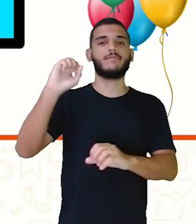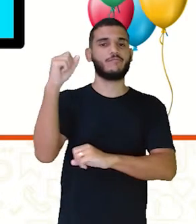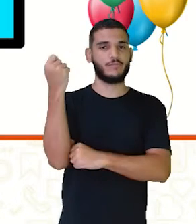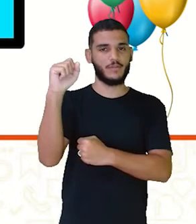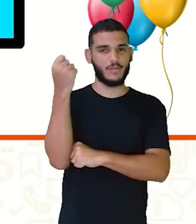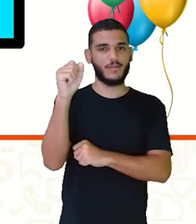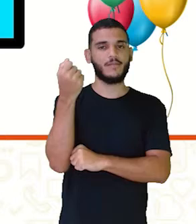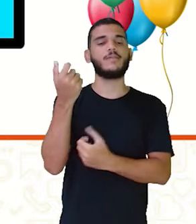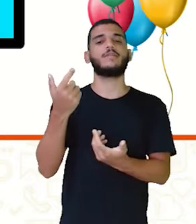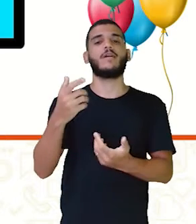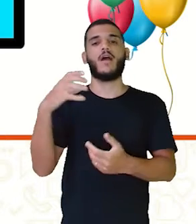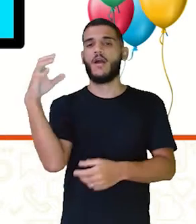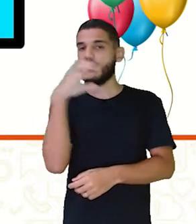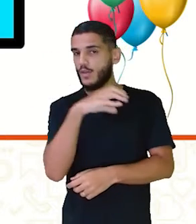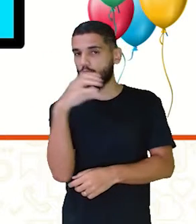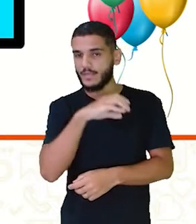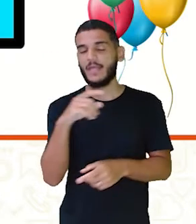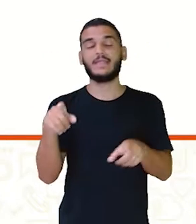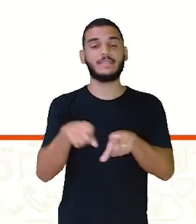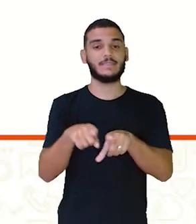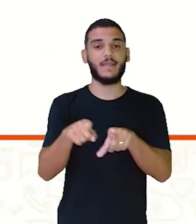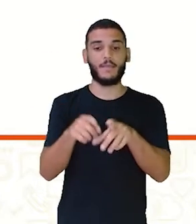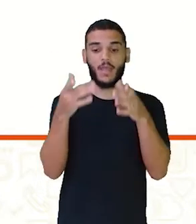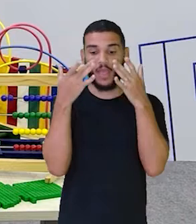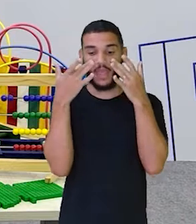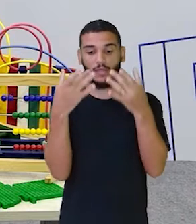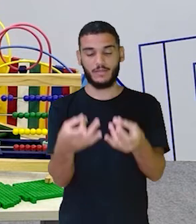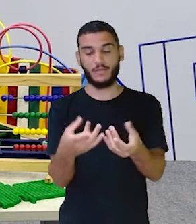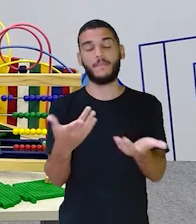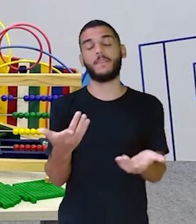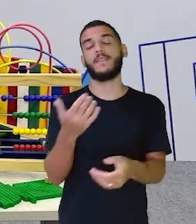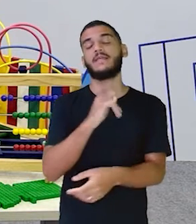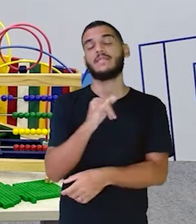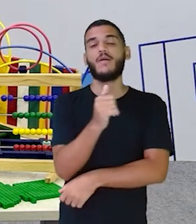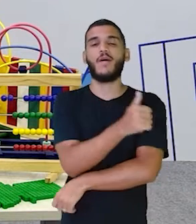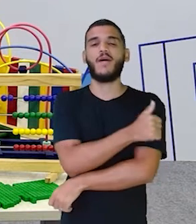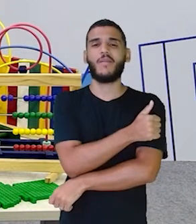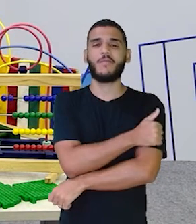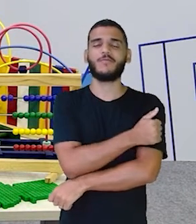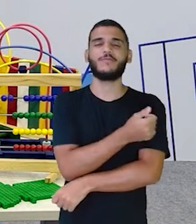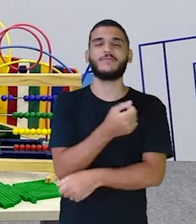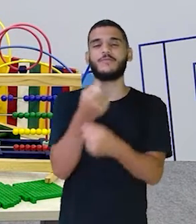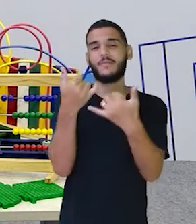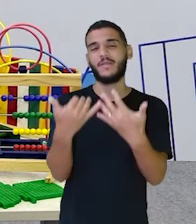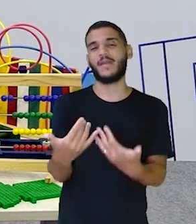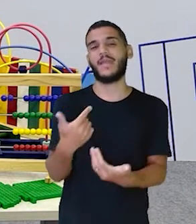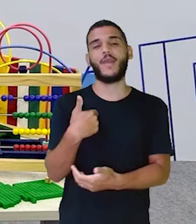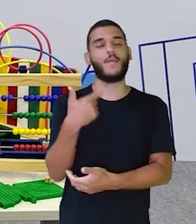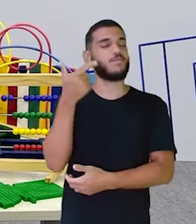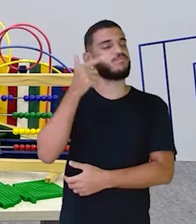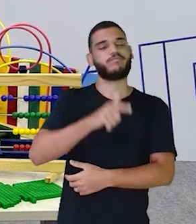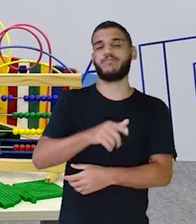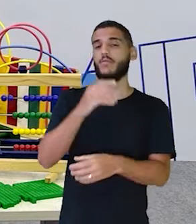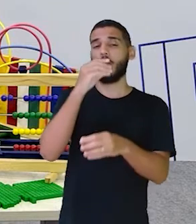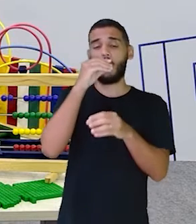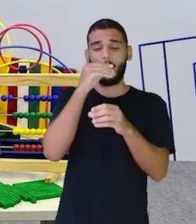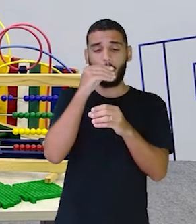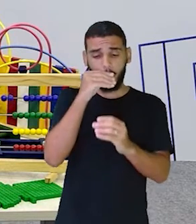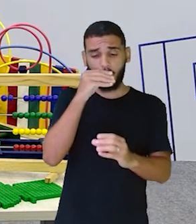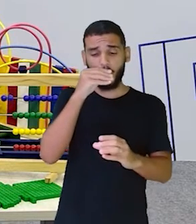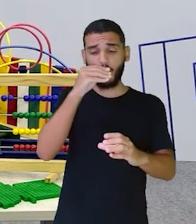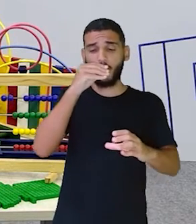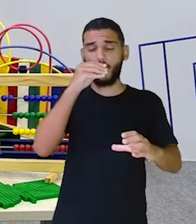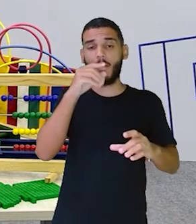a concentração. Mesmo que o estudante ele chegue para você e fale, eu não consigo encher, mas ele